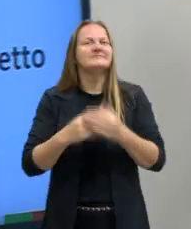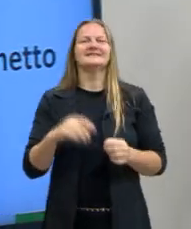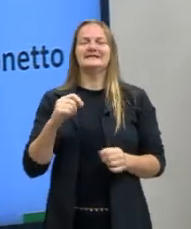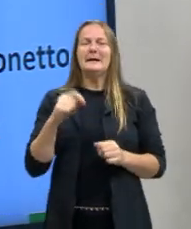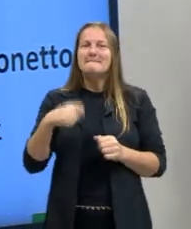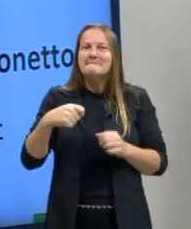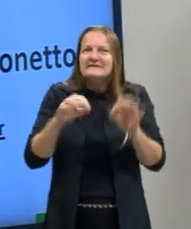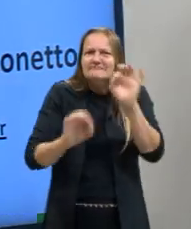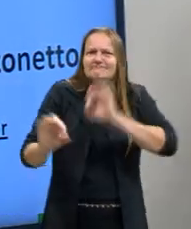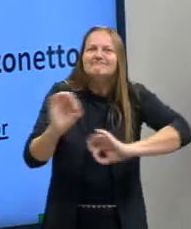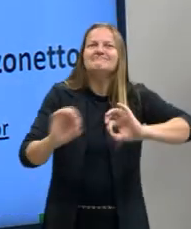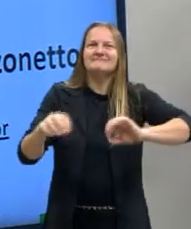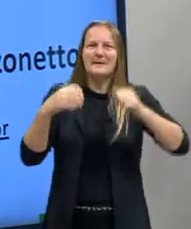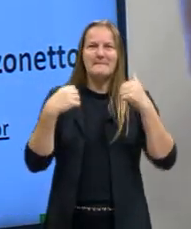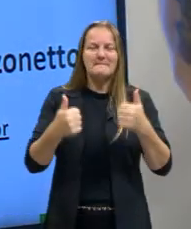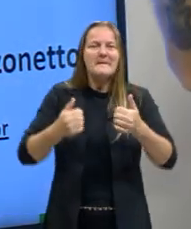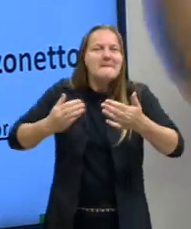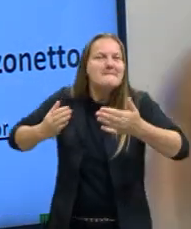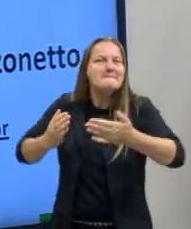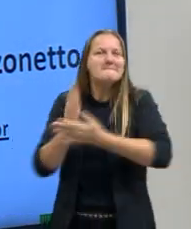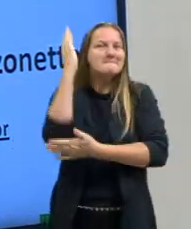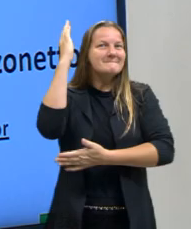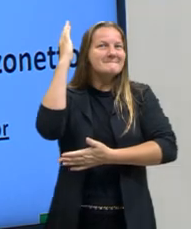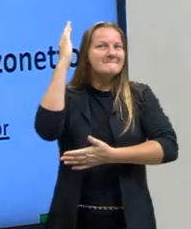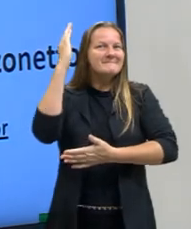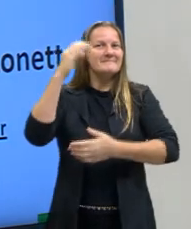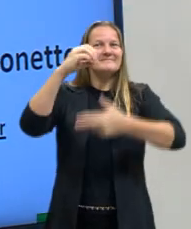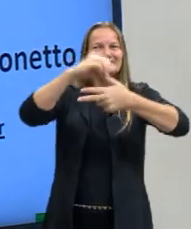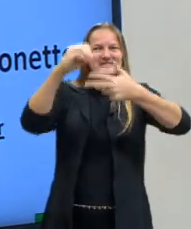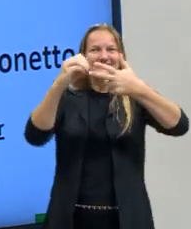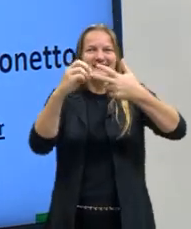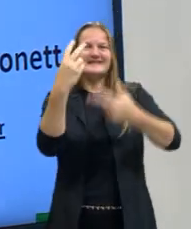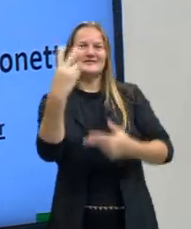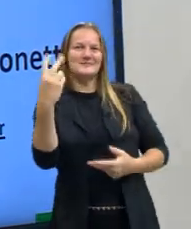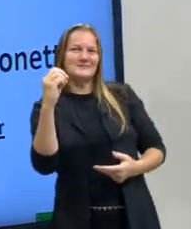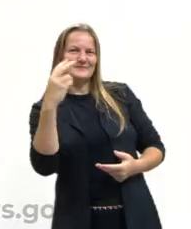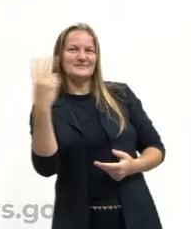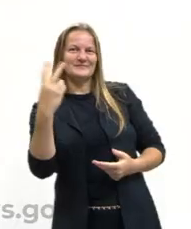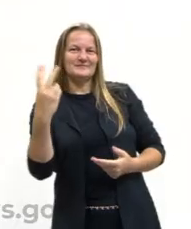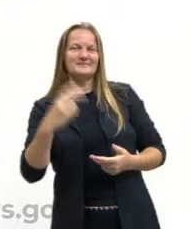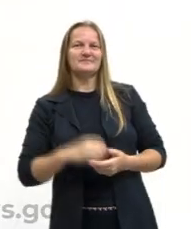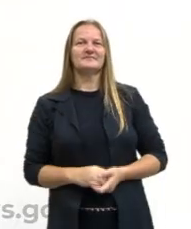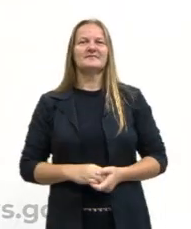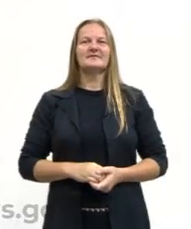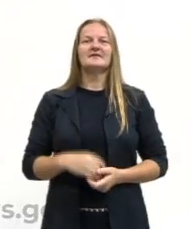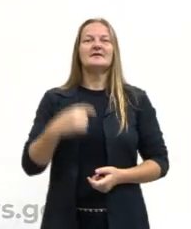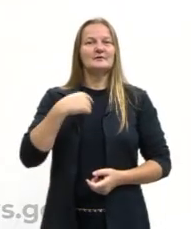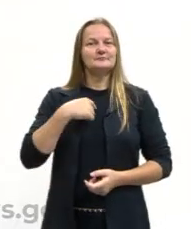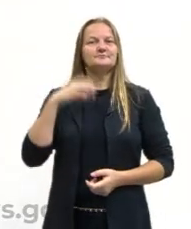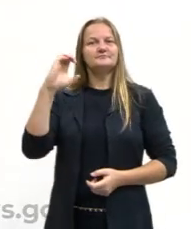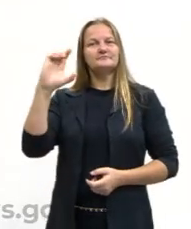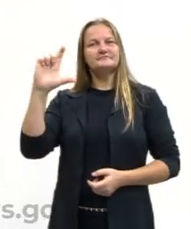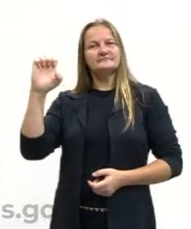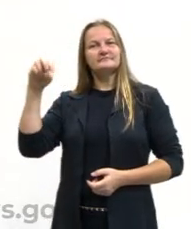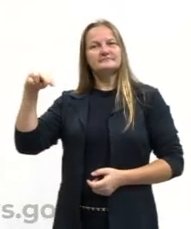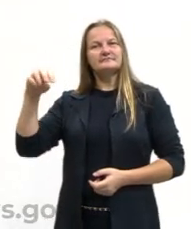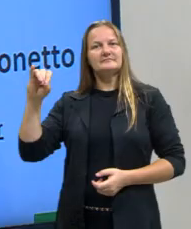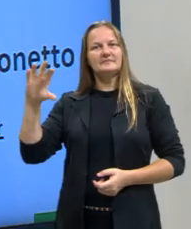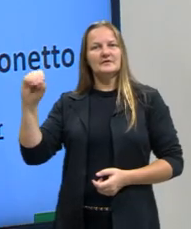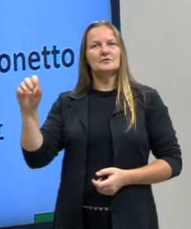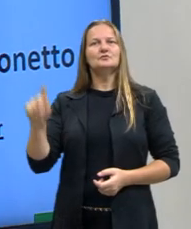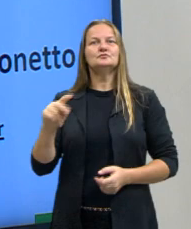vamos nos preparar e partiu passar Enem 2022 eu sou creio mazzoneto